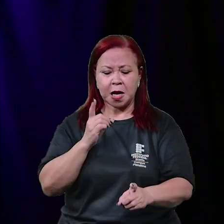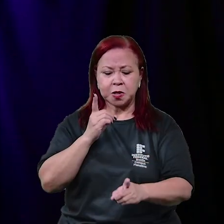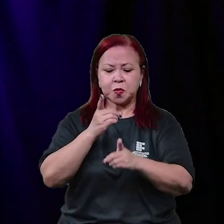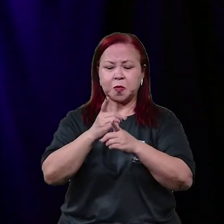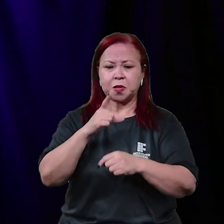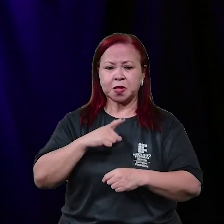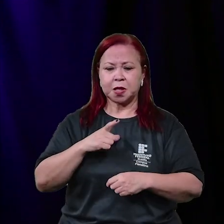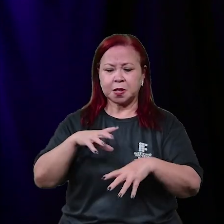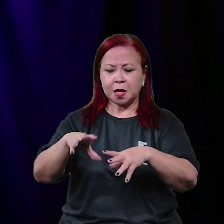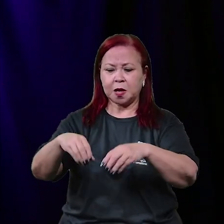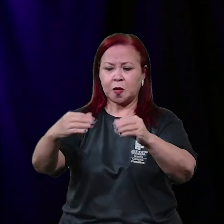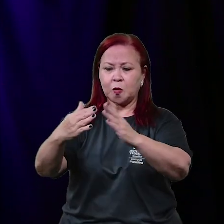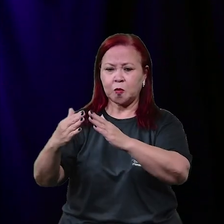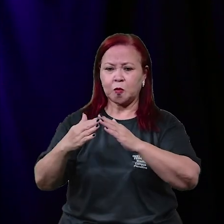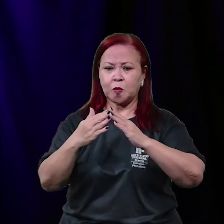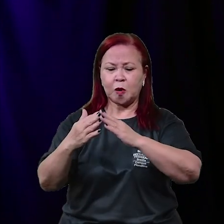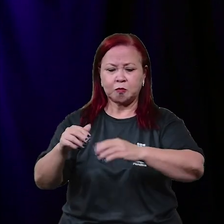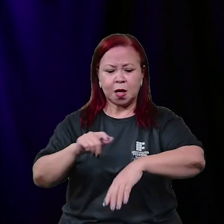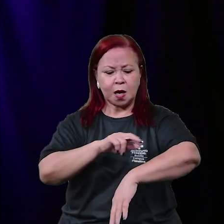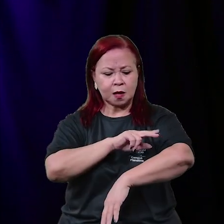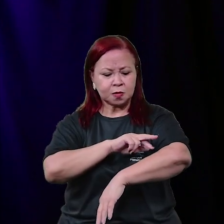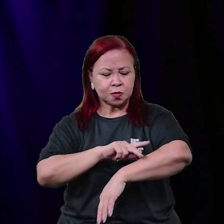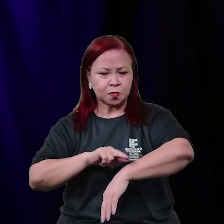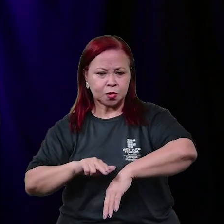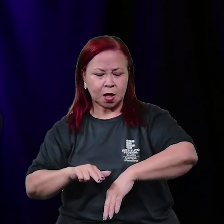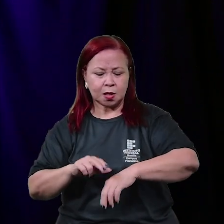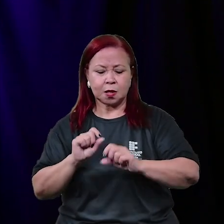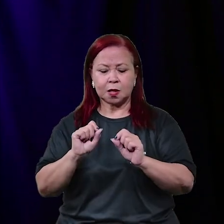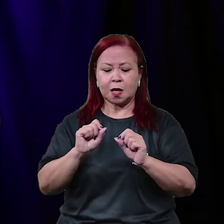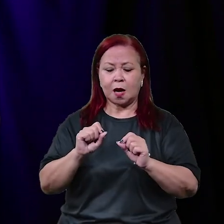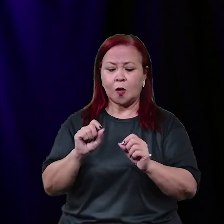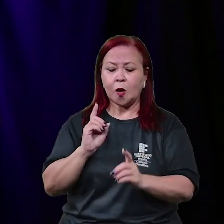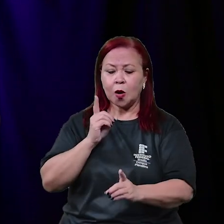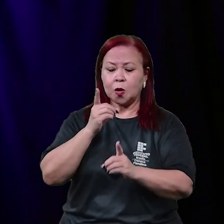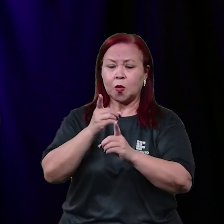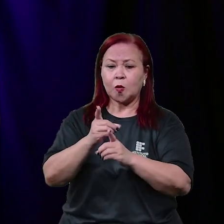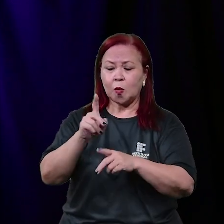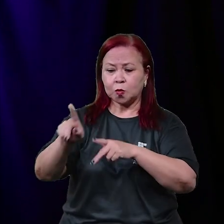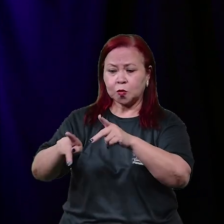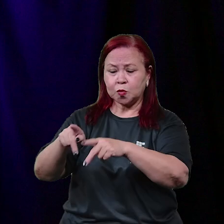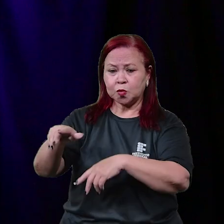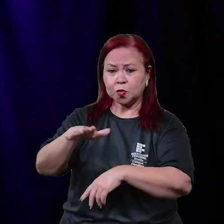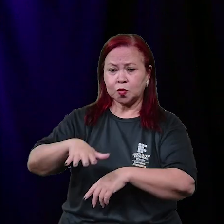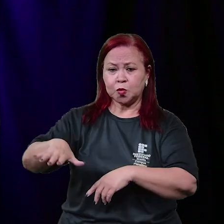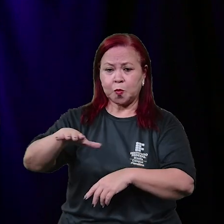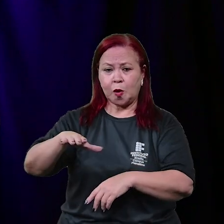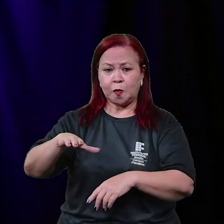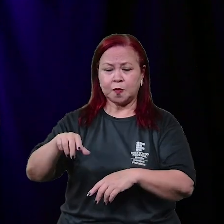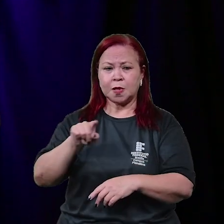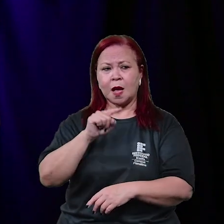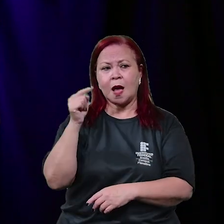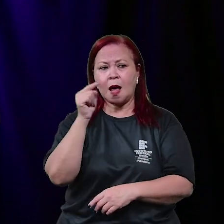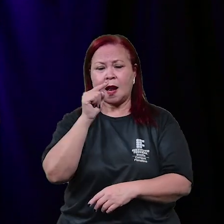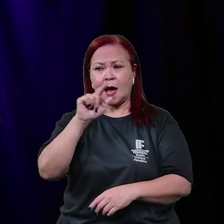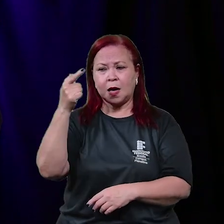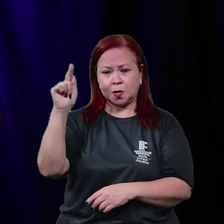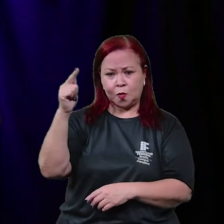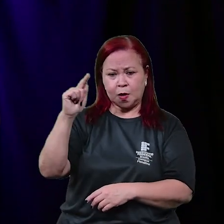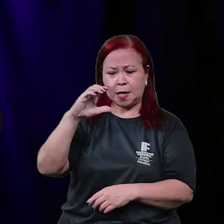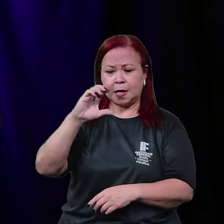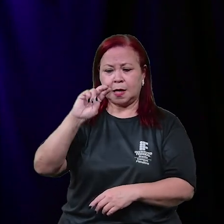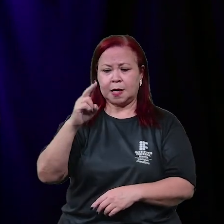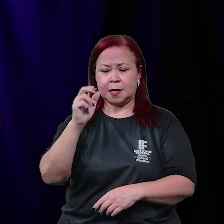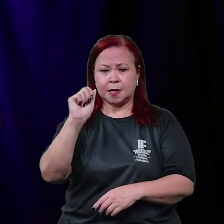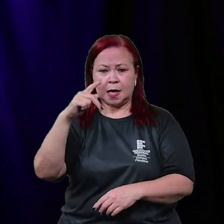ter Aldeia Multiétnica, que é um evento, que é um encontro de povos tradicionais na Chapada dos Veadeiros. E era em julho, que é